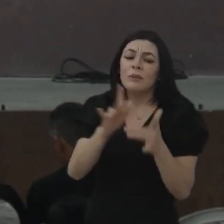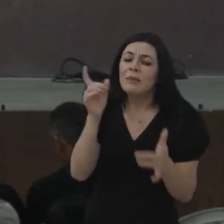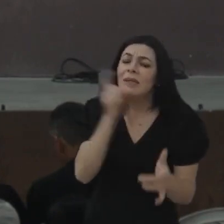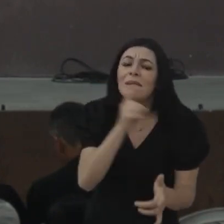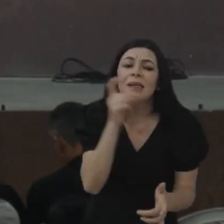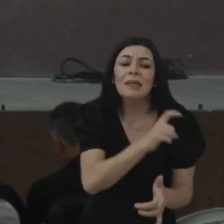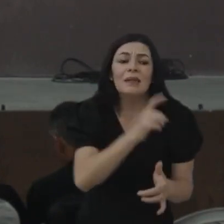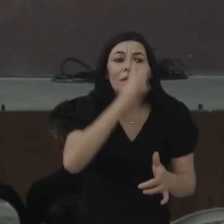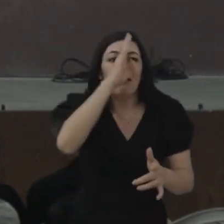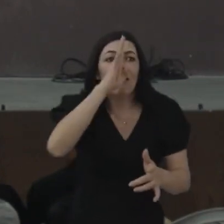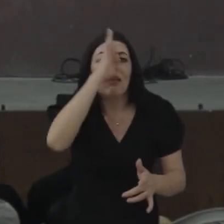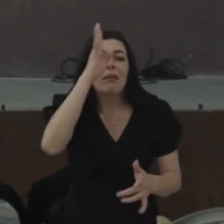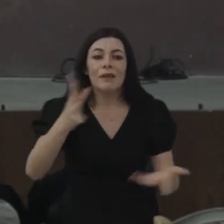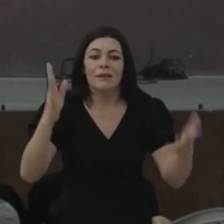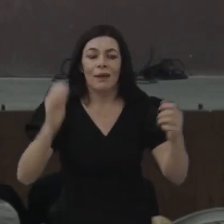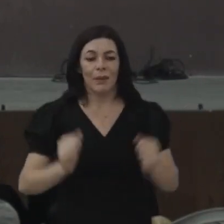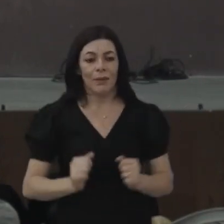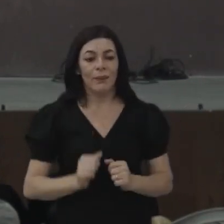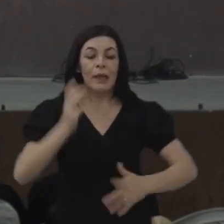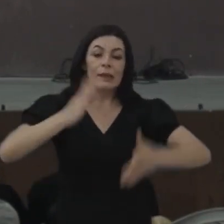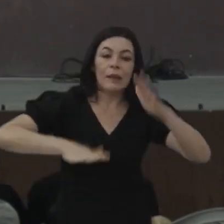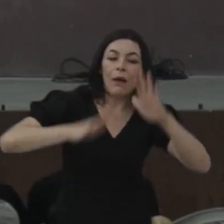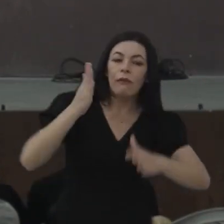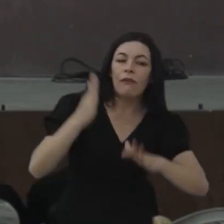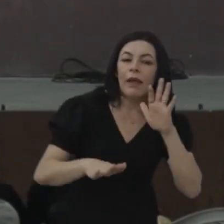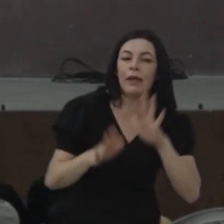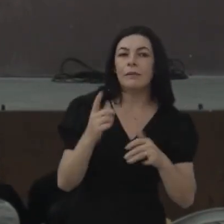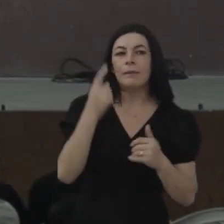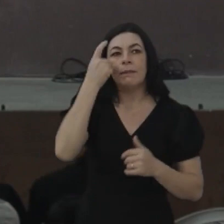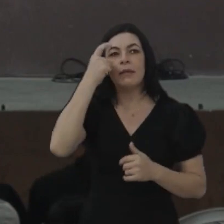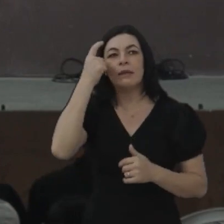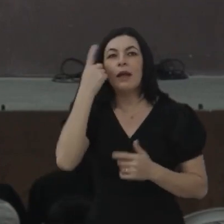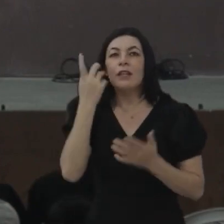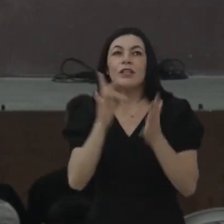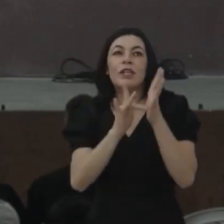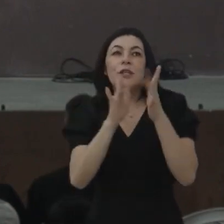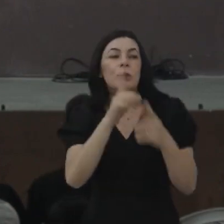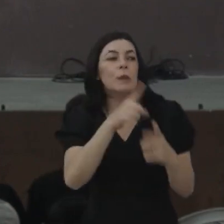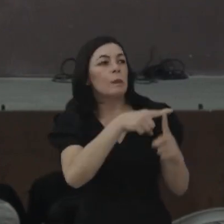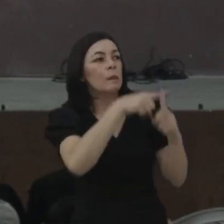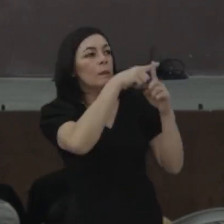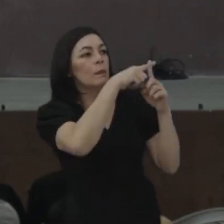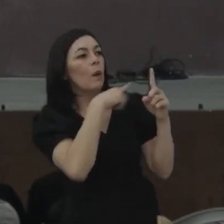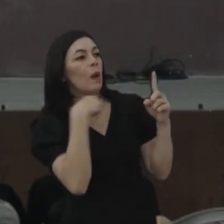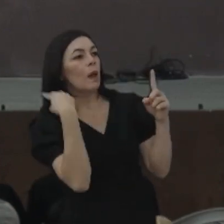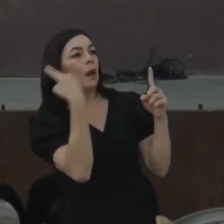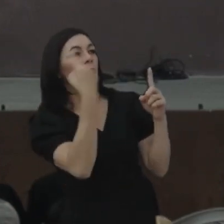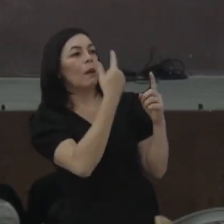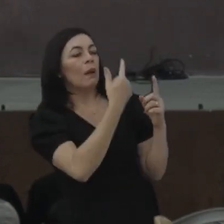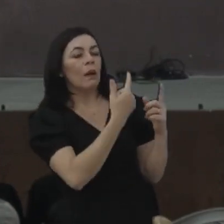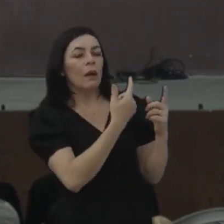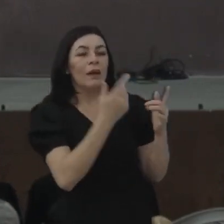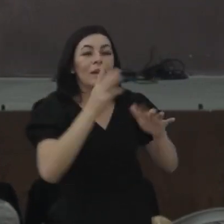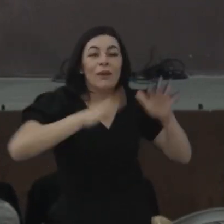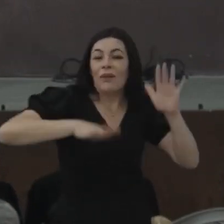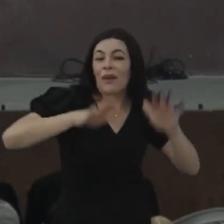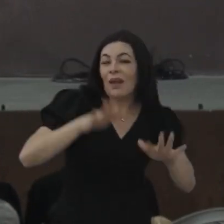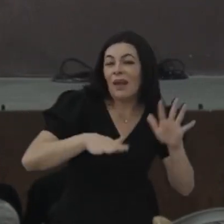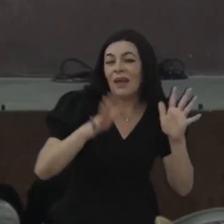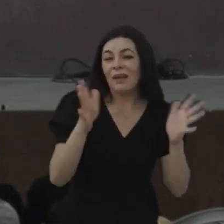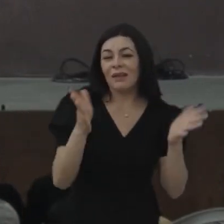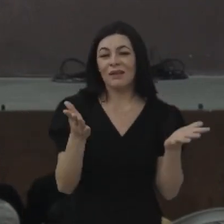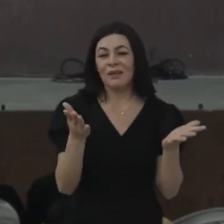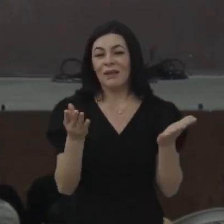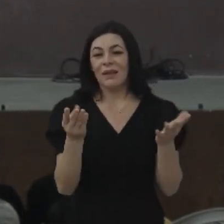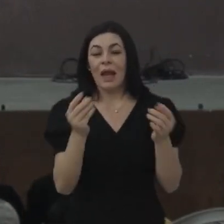uma invenção. Talvez eles amam estátua morta presa numa cruz. Talvez eles amam aquele lá, Jesus,